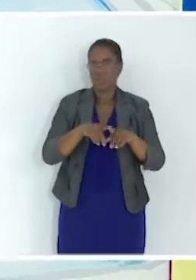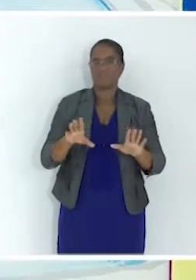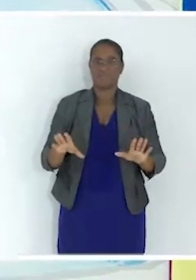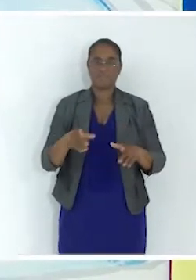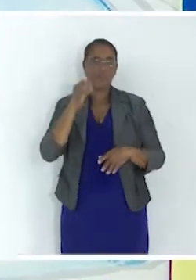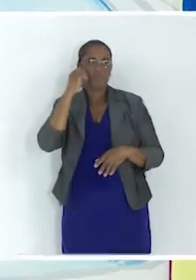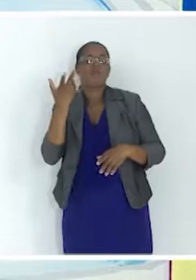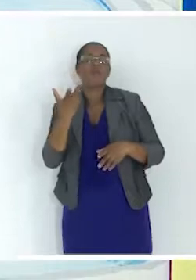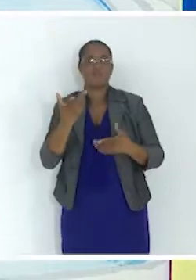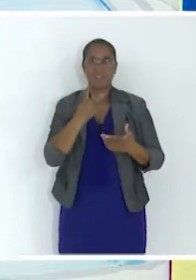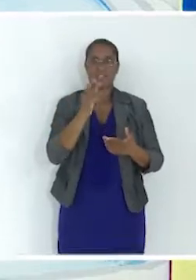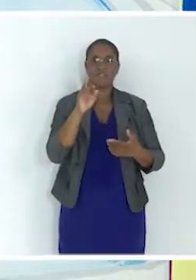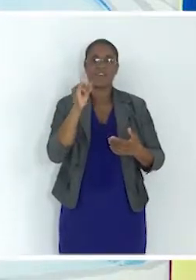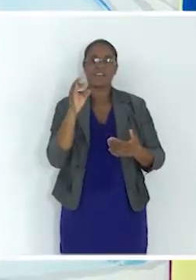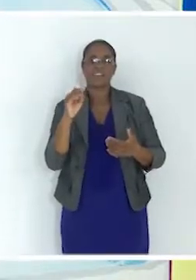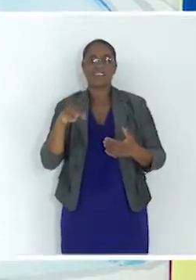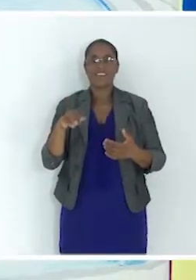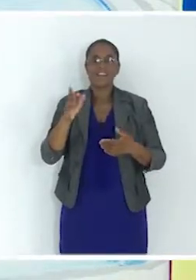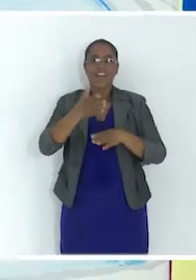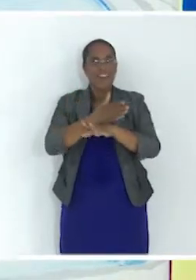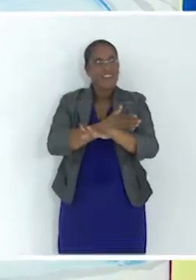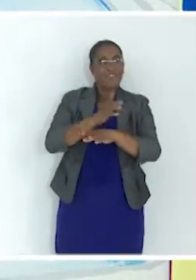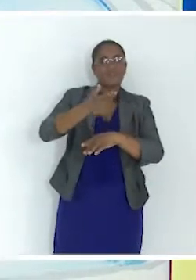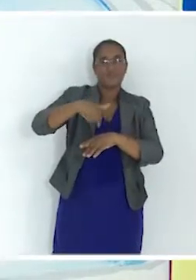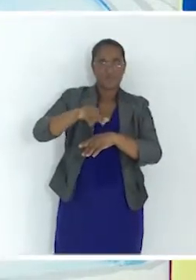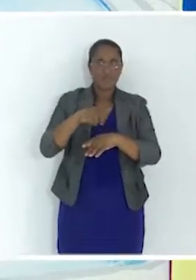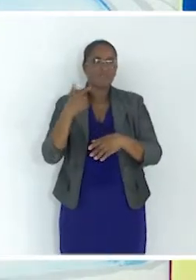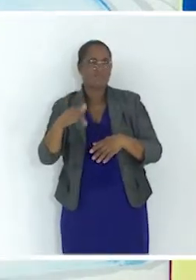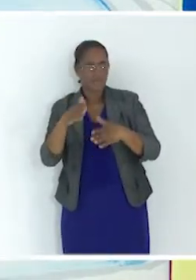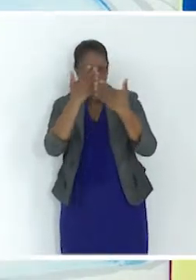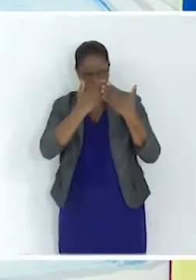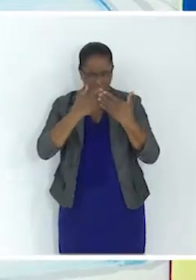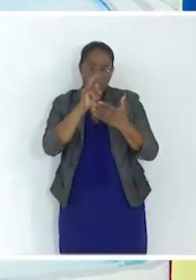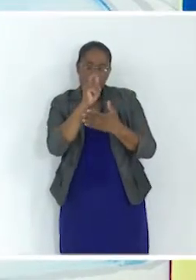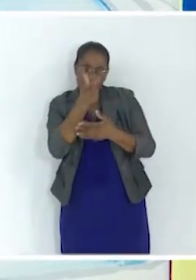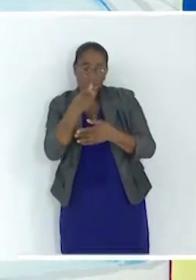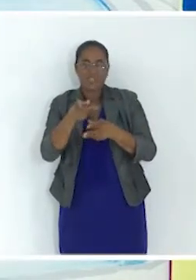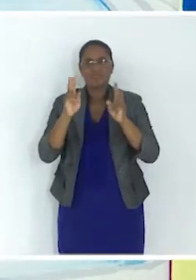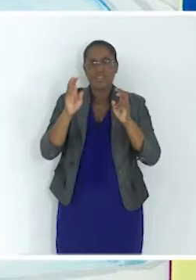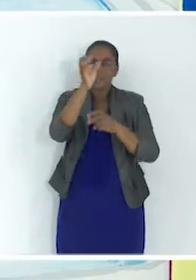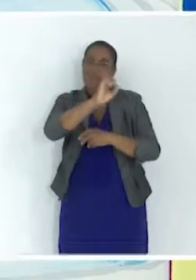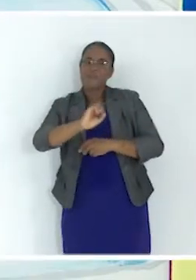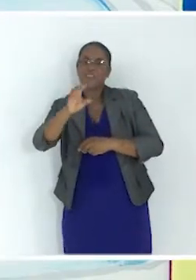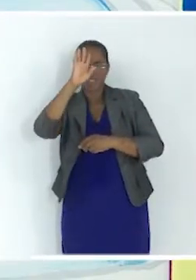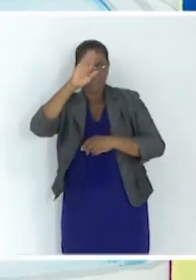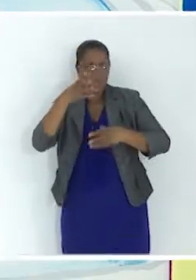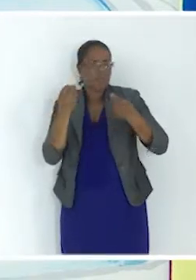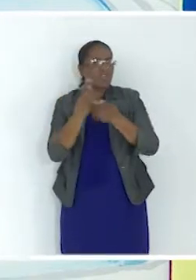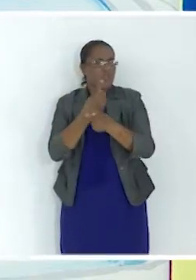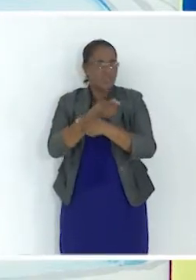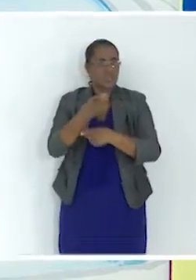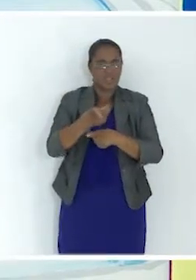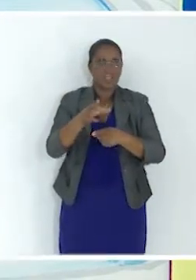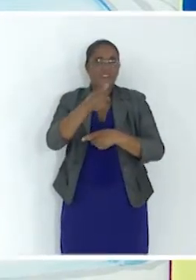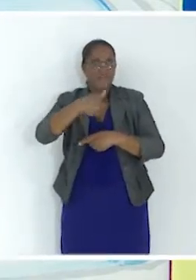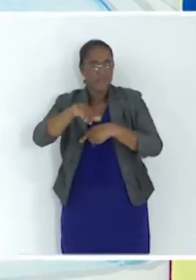tínhamos estudado um bocadinho sobre isso. Vocês já sabem muita coisa sobre isso. Então, vamos fazer uma revisão e depois vamos fazer exercício.